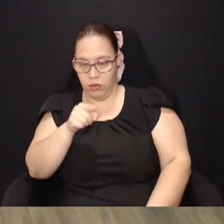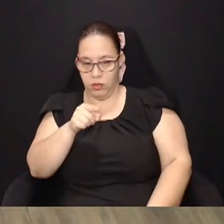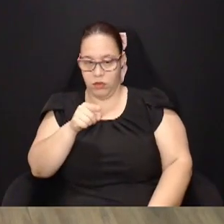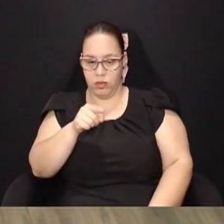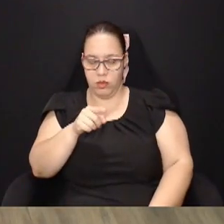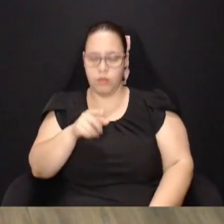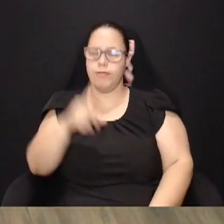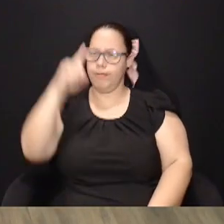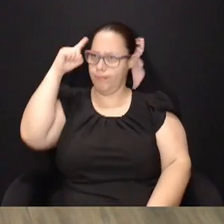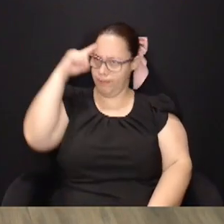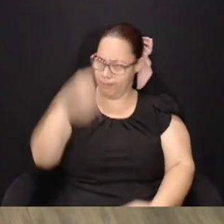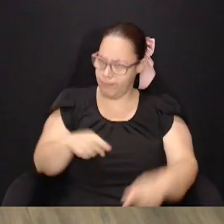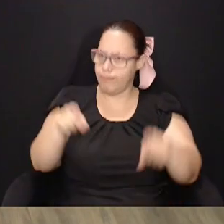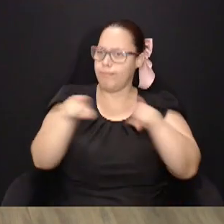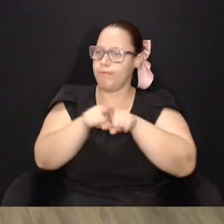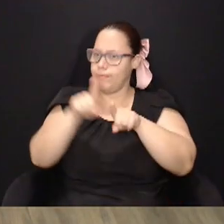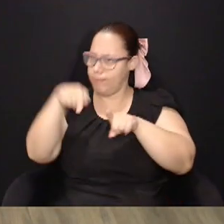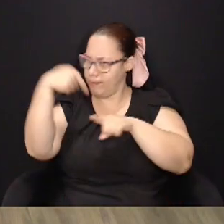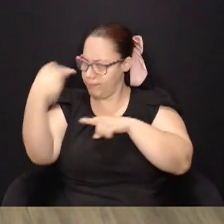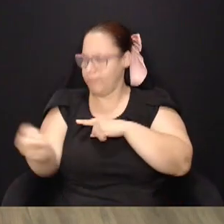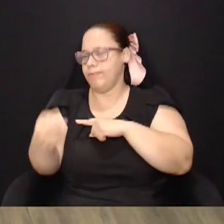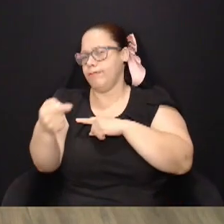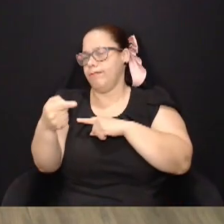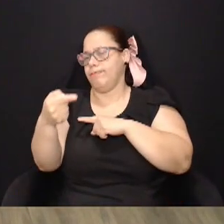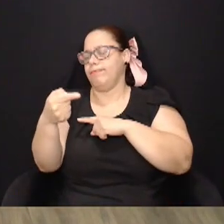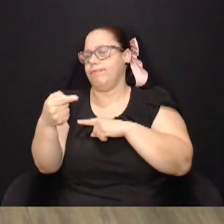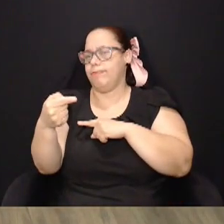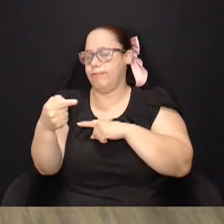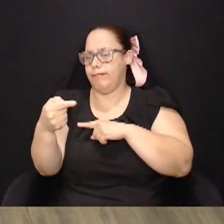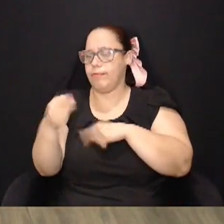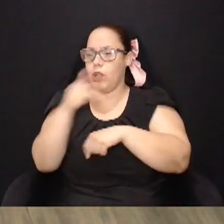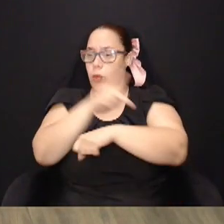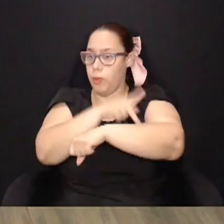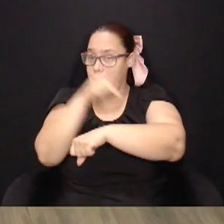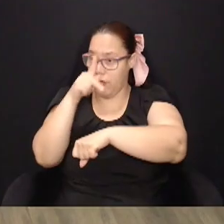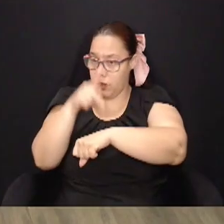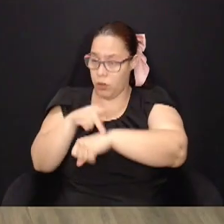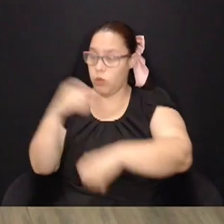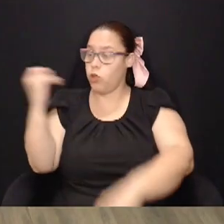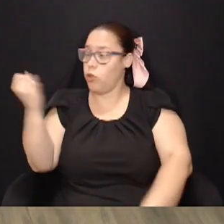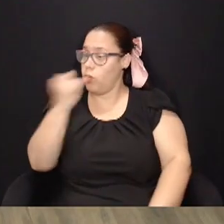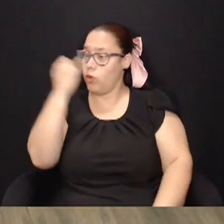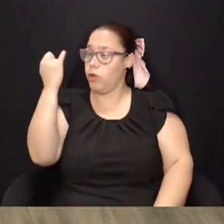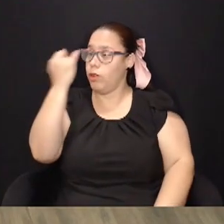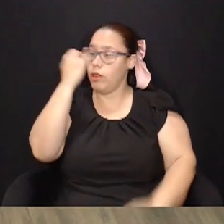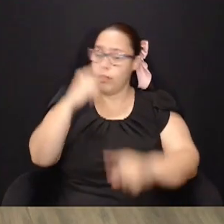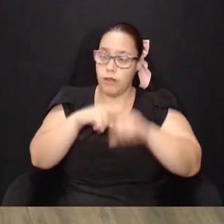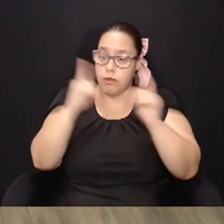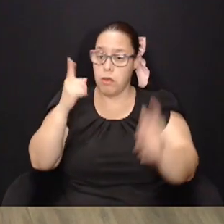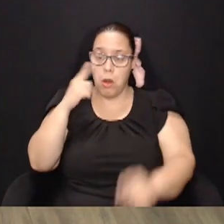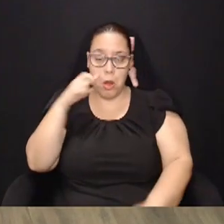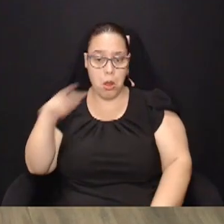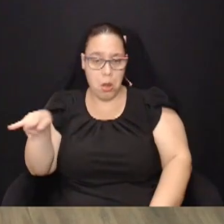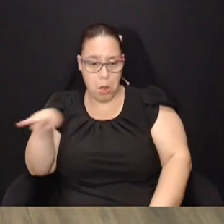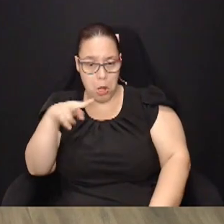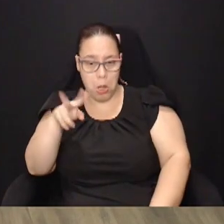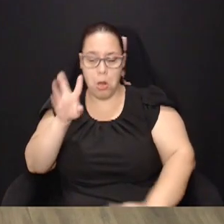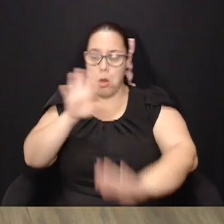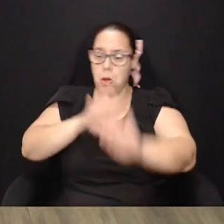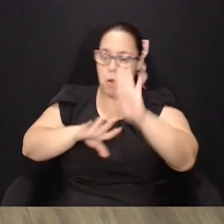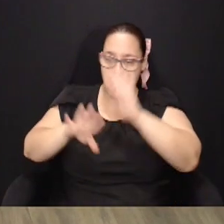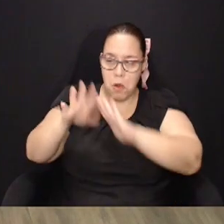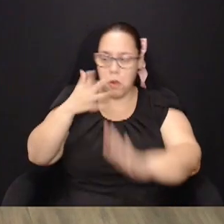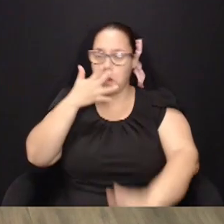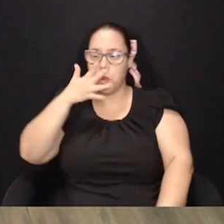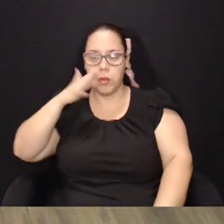decidiu também, além, né, da parte pedagógica, que é muito importante, mas ter este olhar, este cuidado com as crianças,